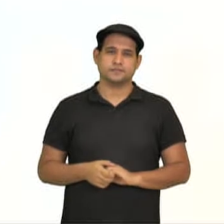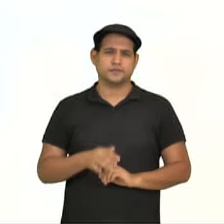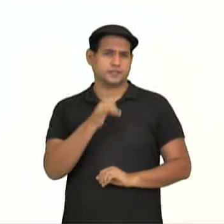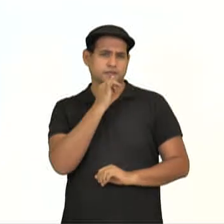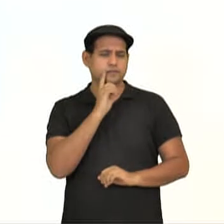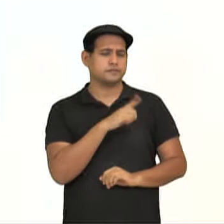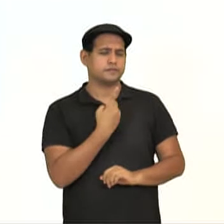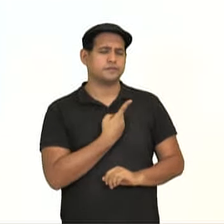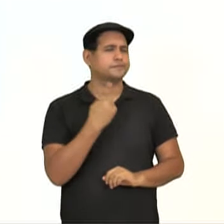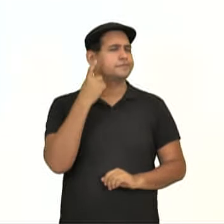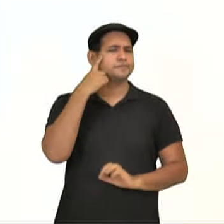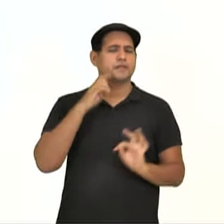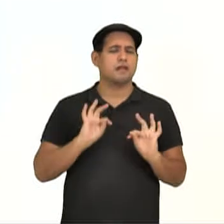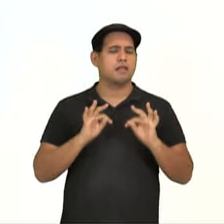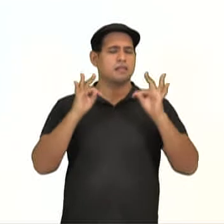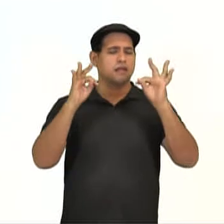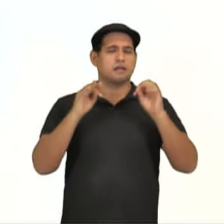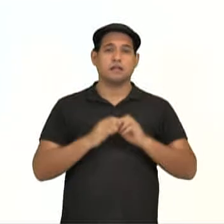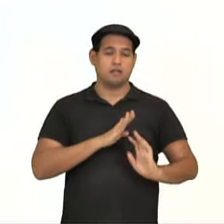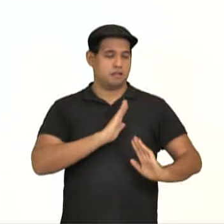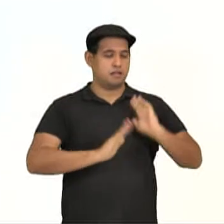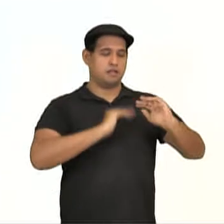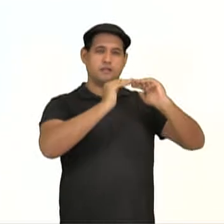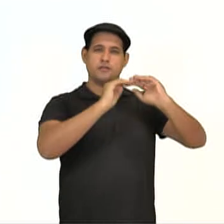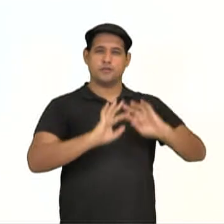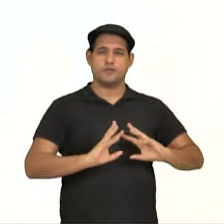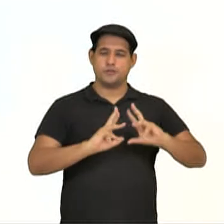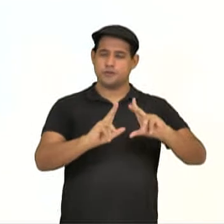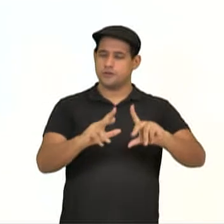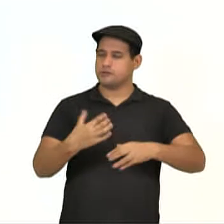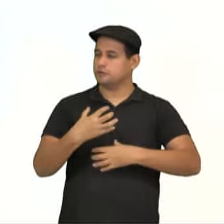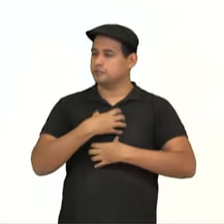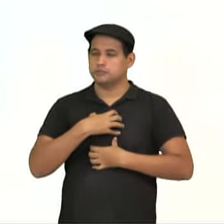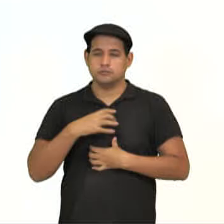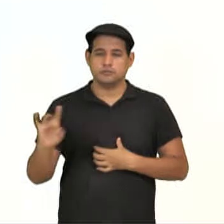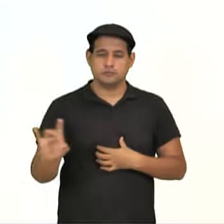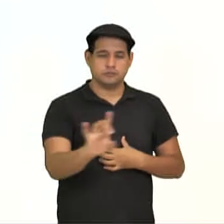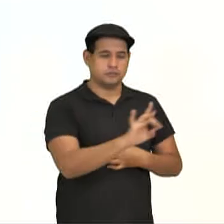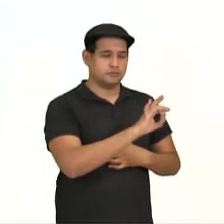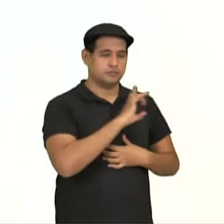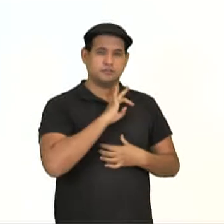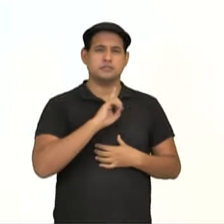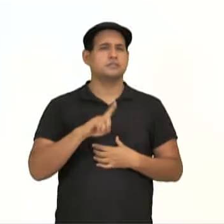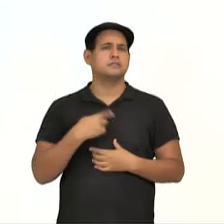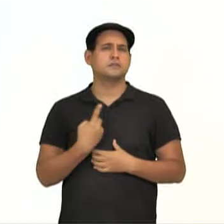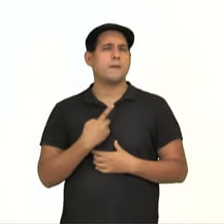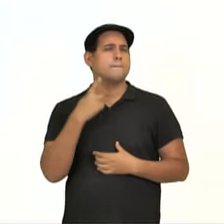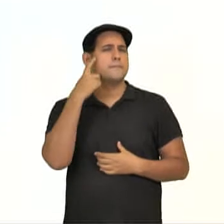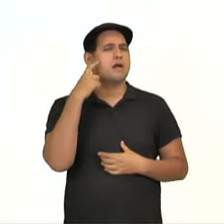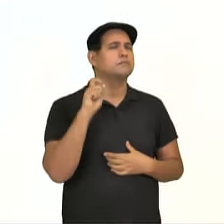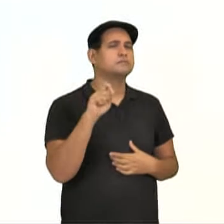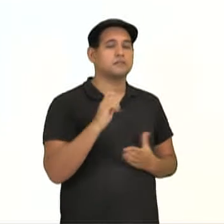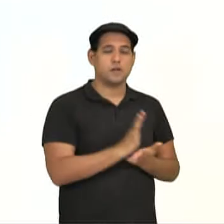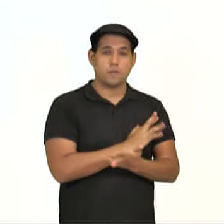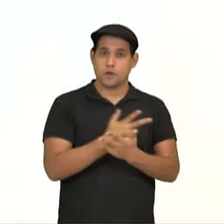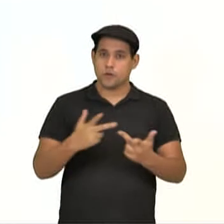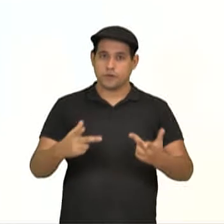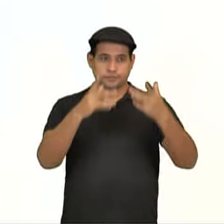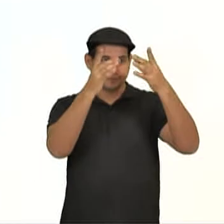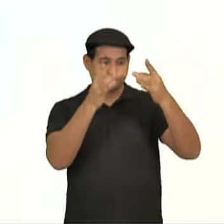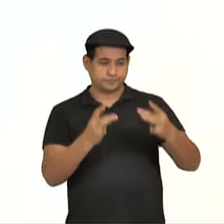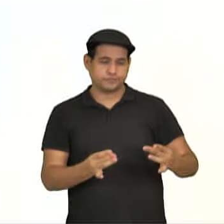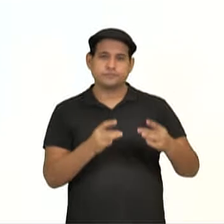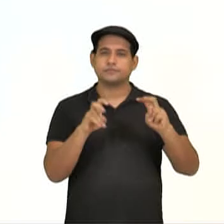Quando nós pensamos em técnicas para desenvolver todos esses tipos de meditação, nós temos que pensar em algumas coisas